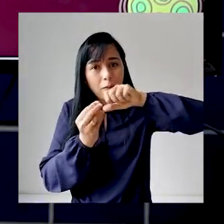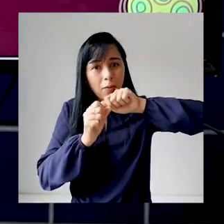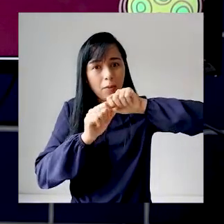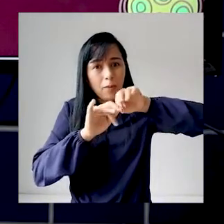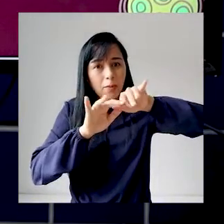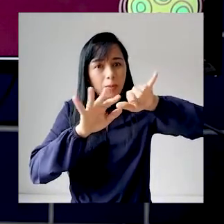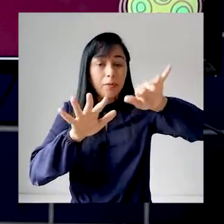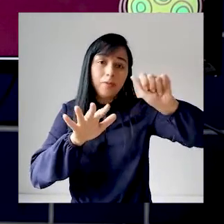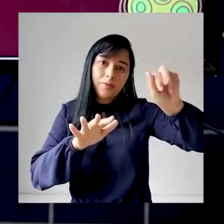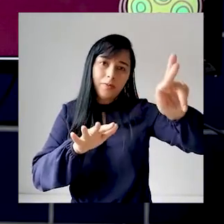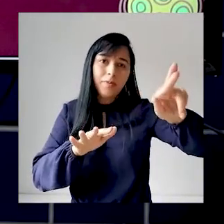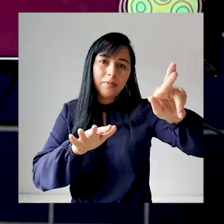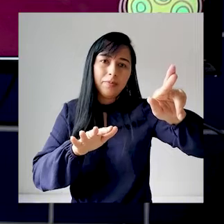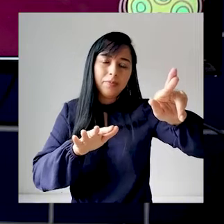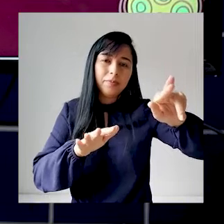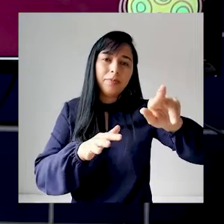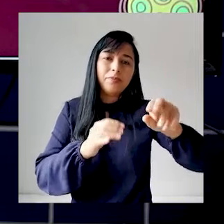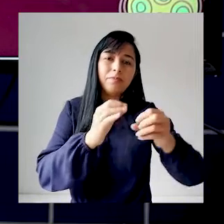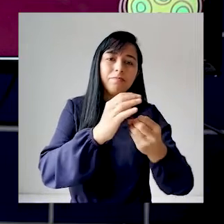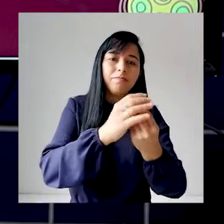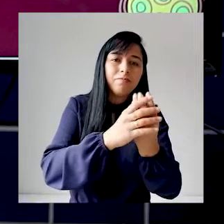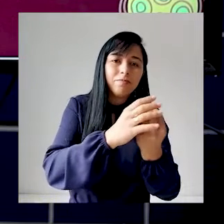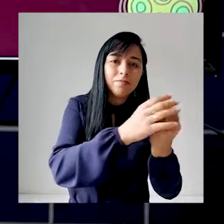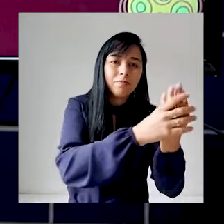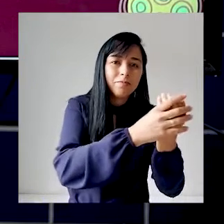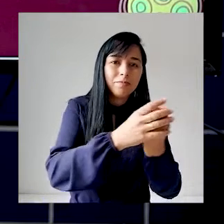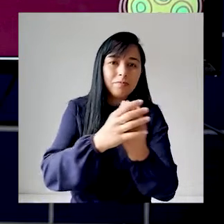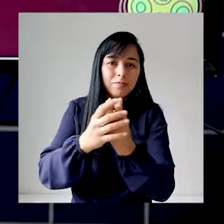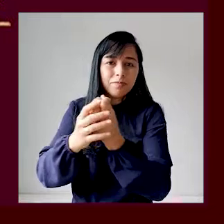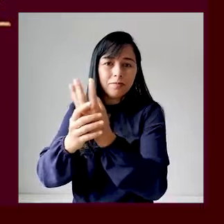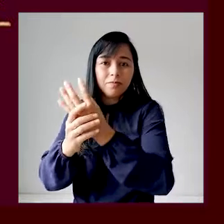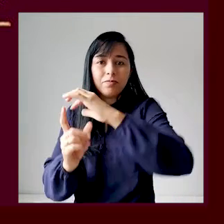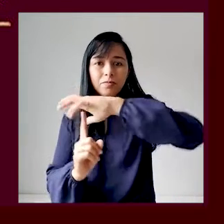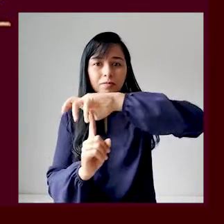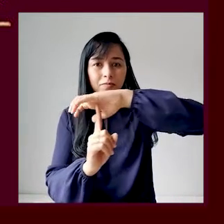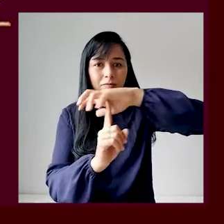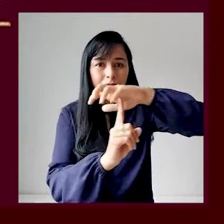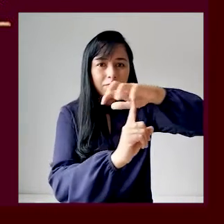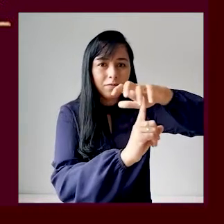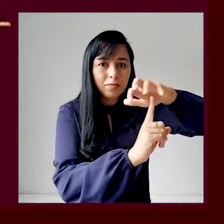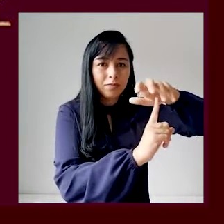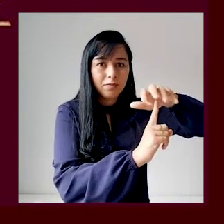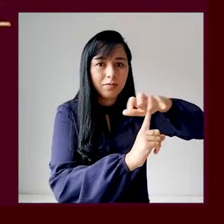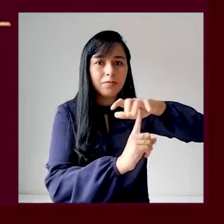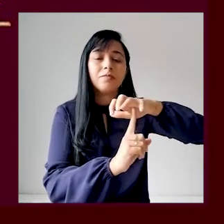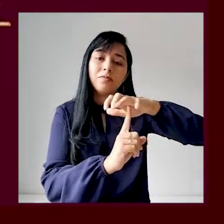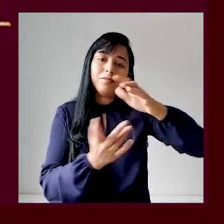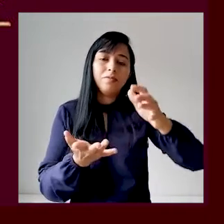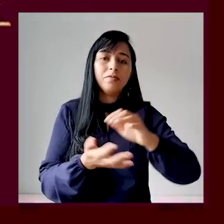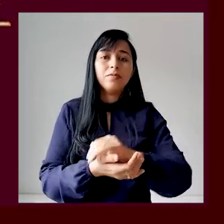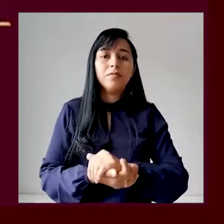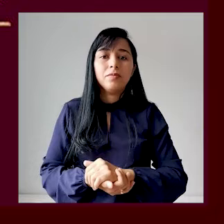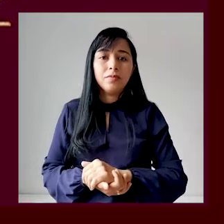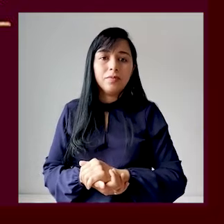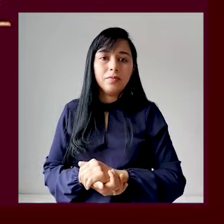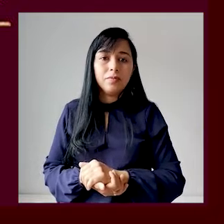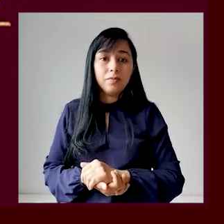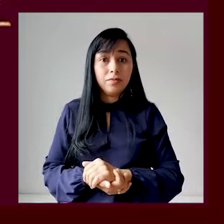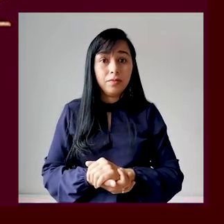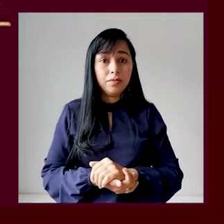ar atmosférico, daí formando novos indivíduos. Como já falei, como a